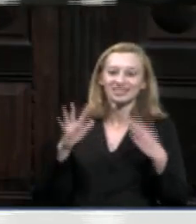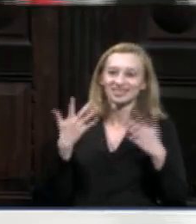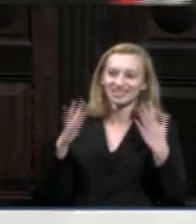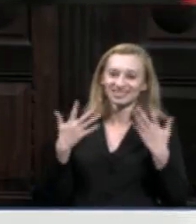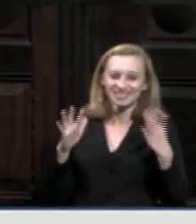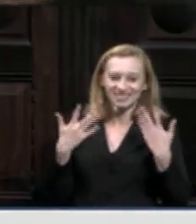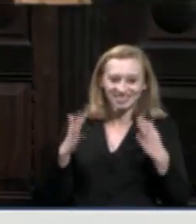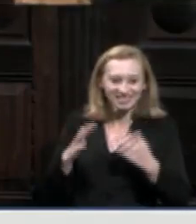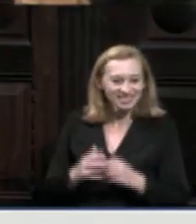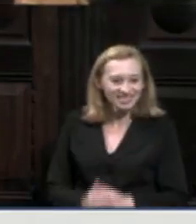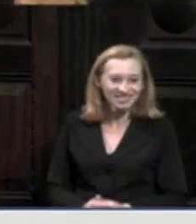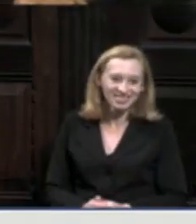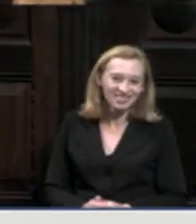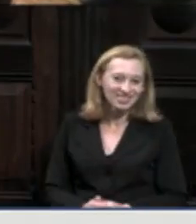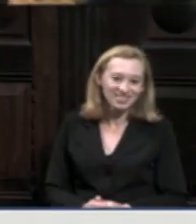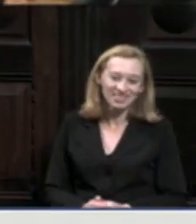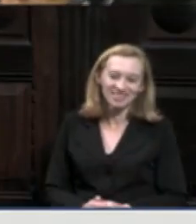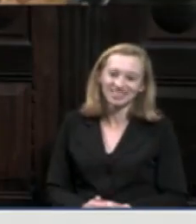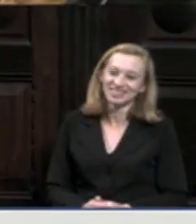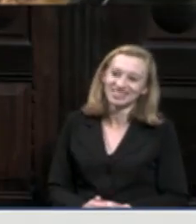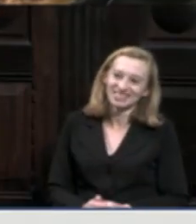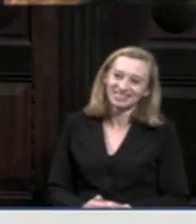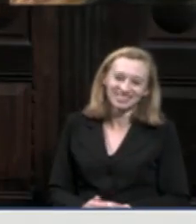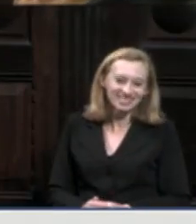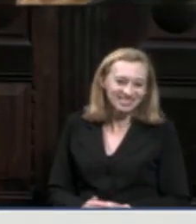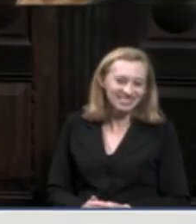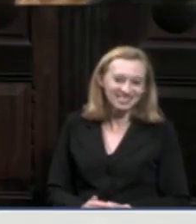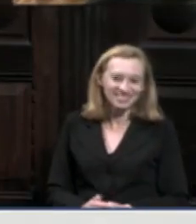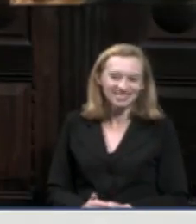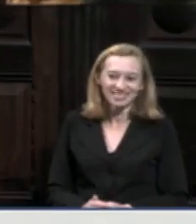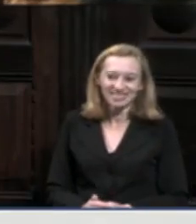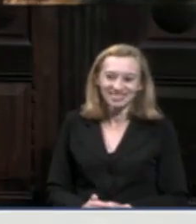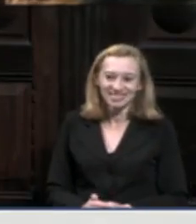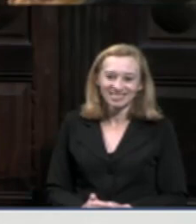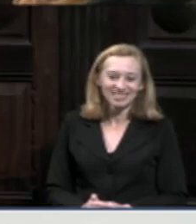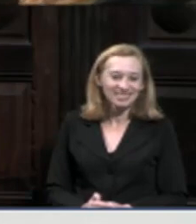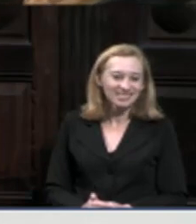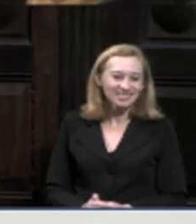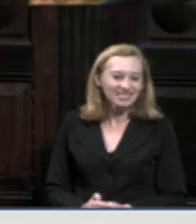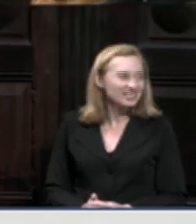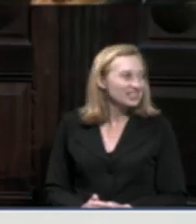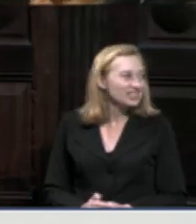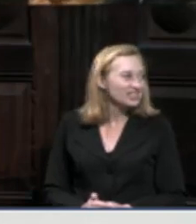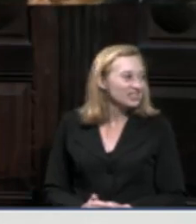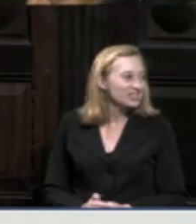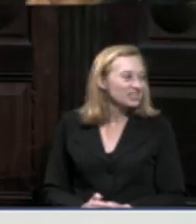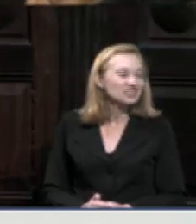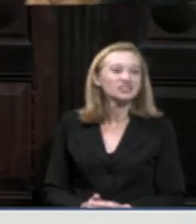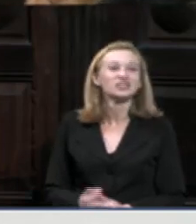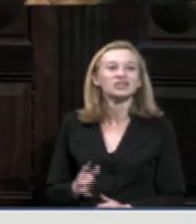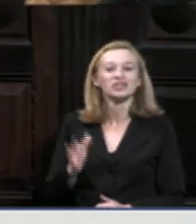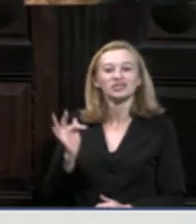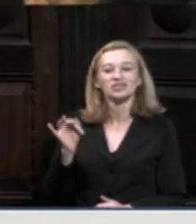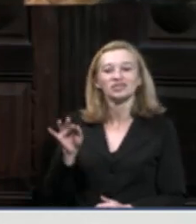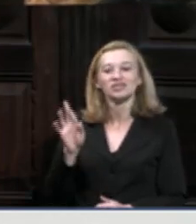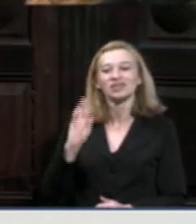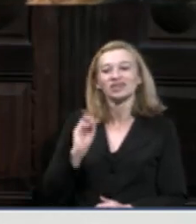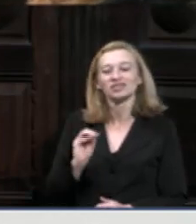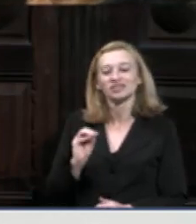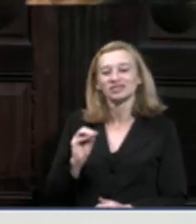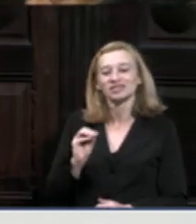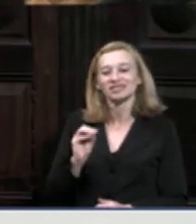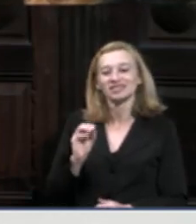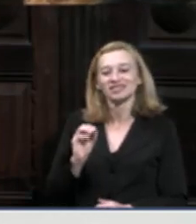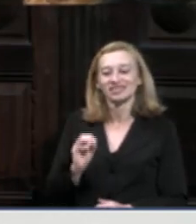projeto. Pela Comissão de Defesa do Meio Ambiente, deputado Flávio Serafini.